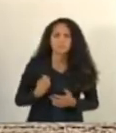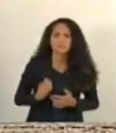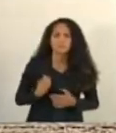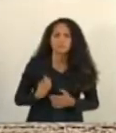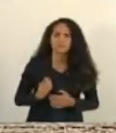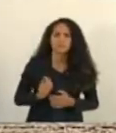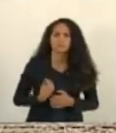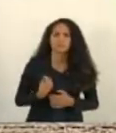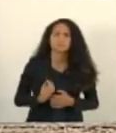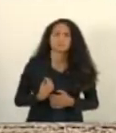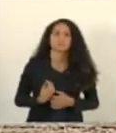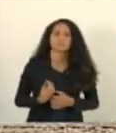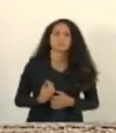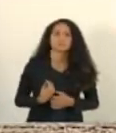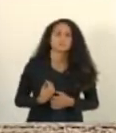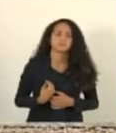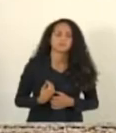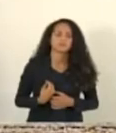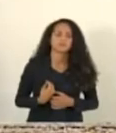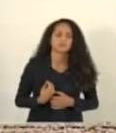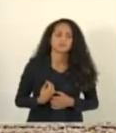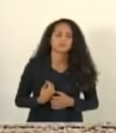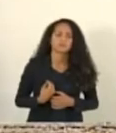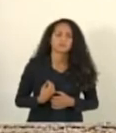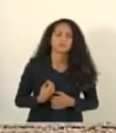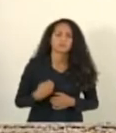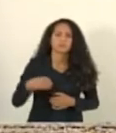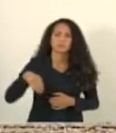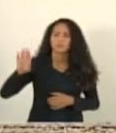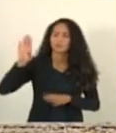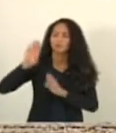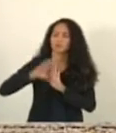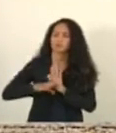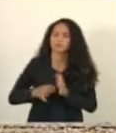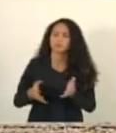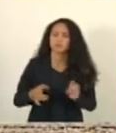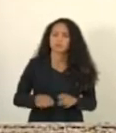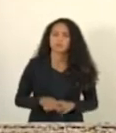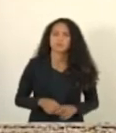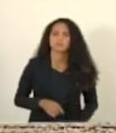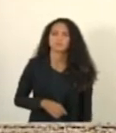Deputada Janete? Deputado, antes eu queria fazer um pela ordem também. Deputada Janete?